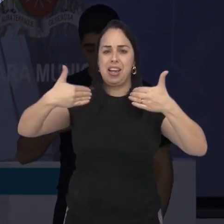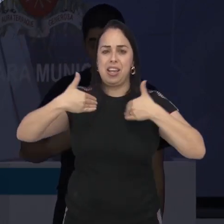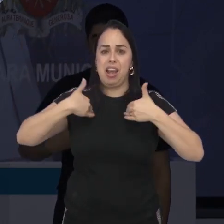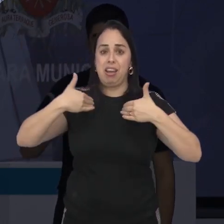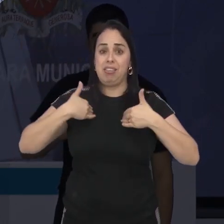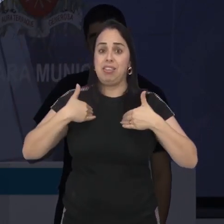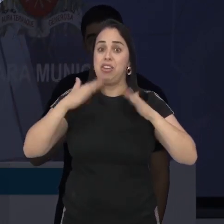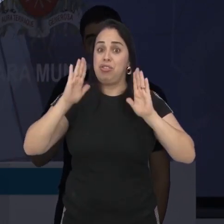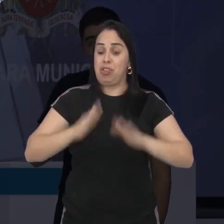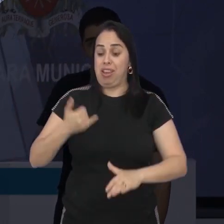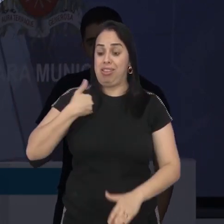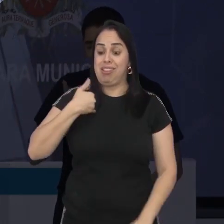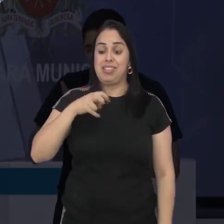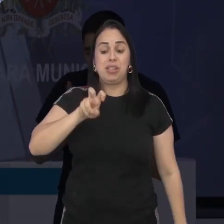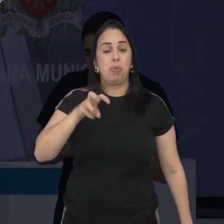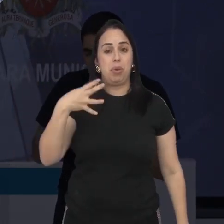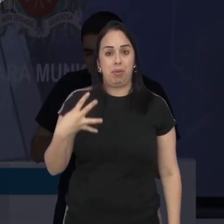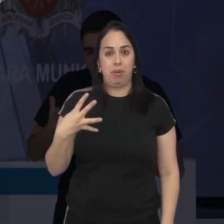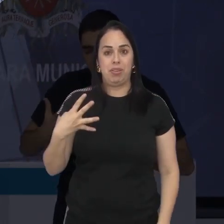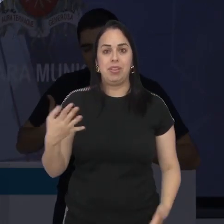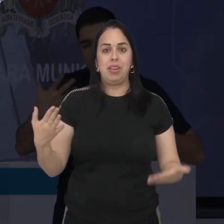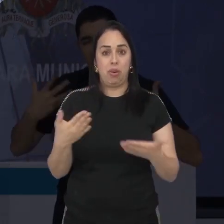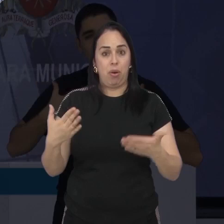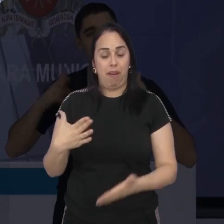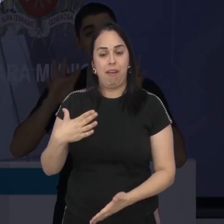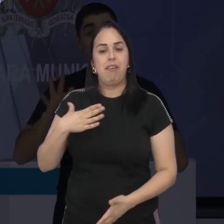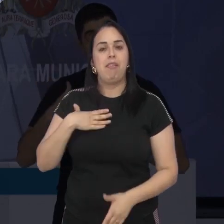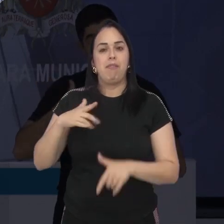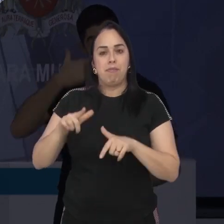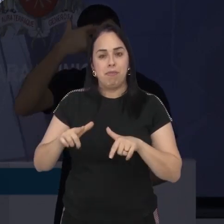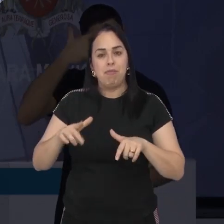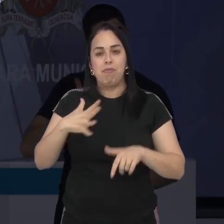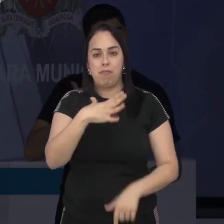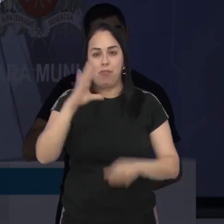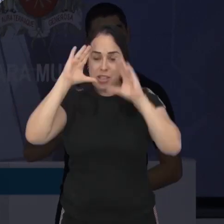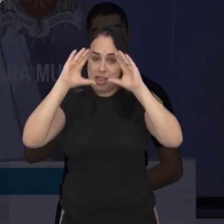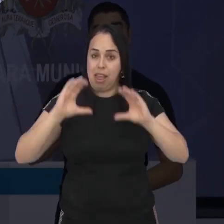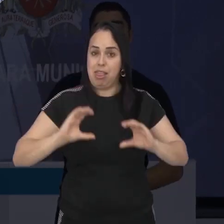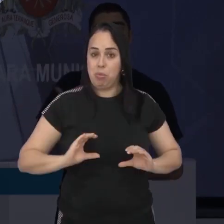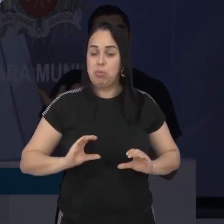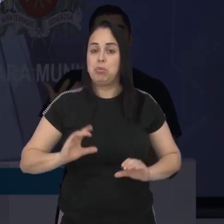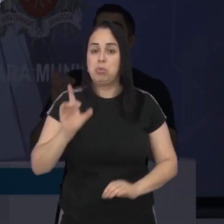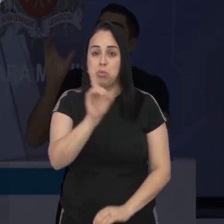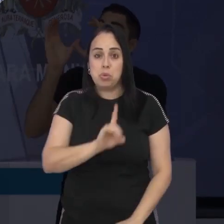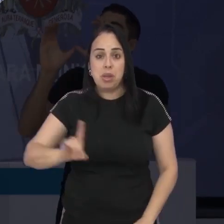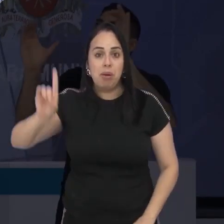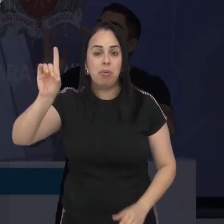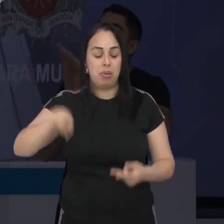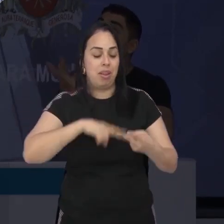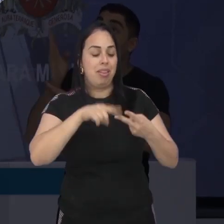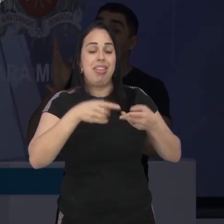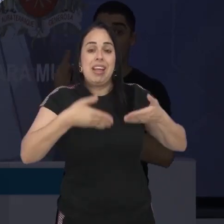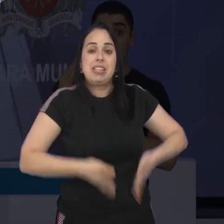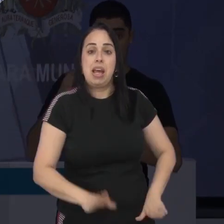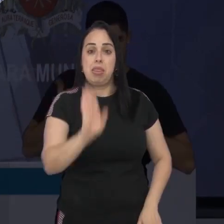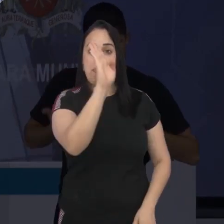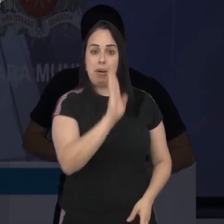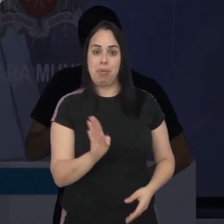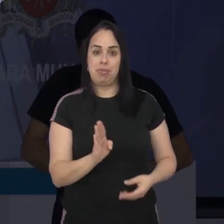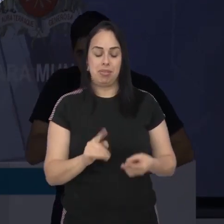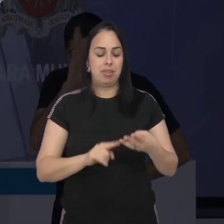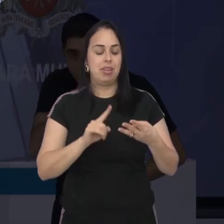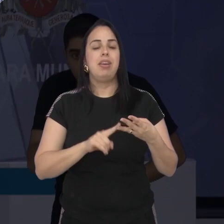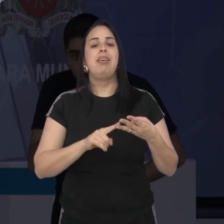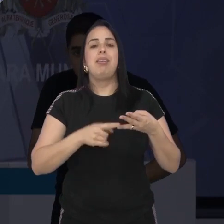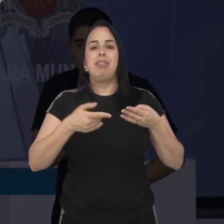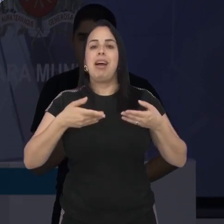anos e me fazer cidadão dos céus, me fazer nascer no Brasil, me tornar cidadão